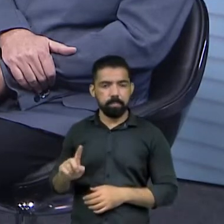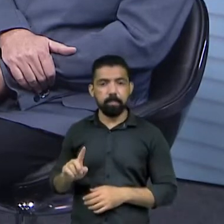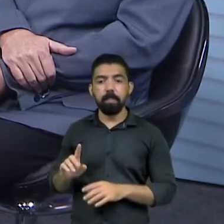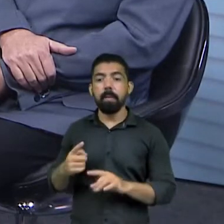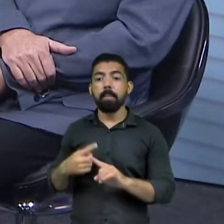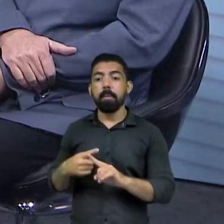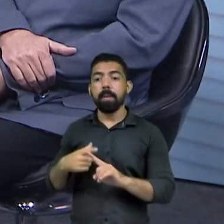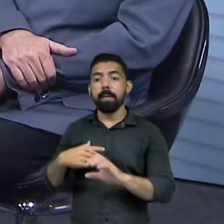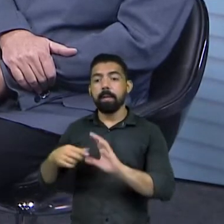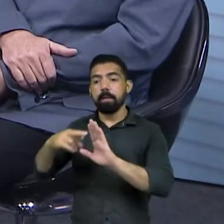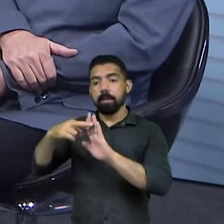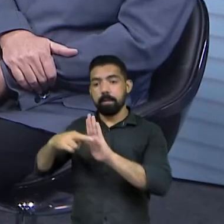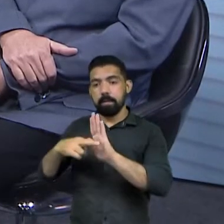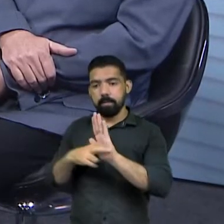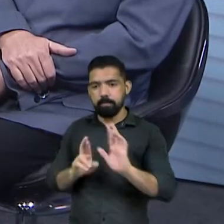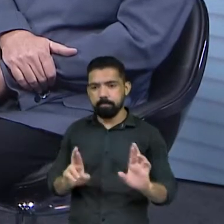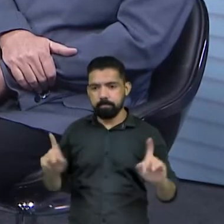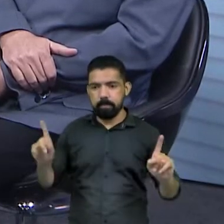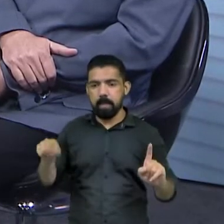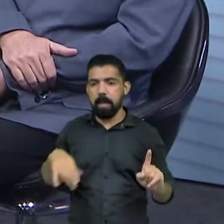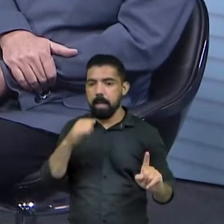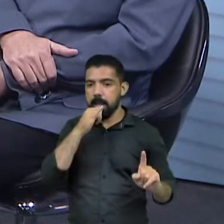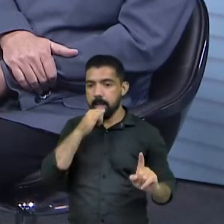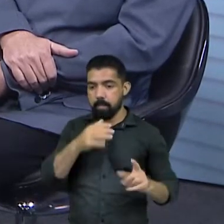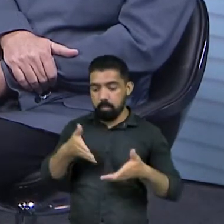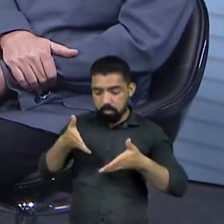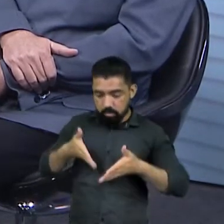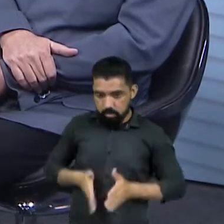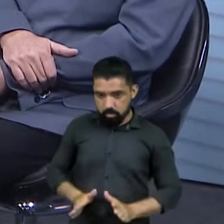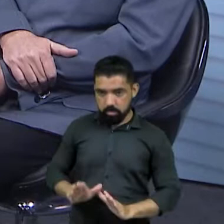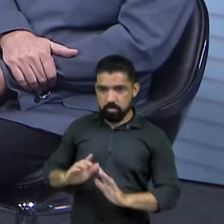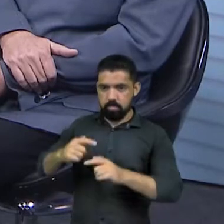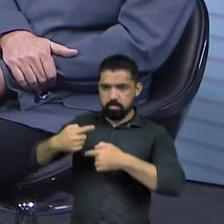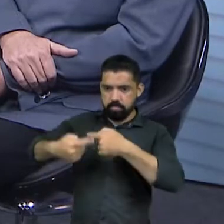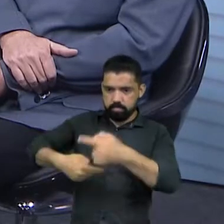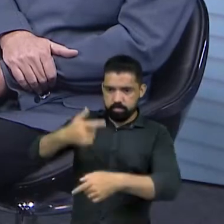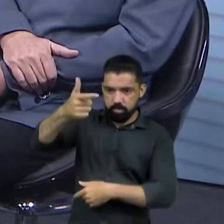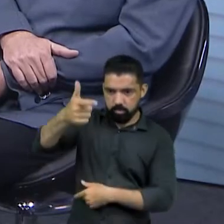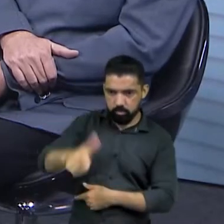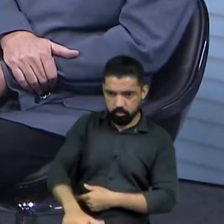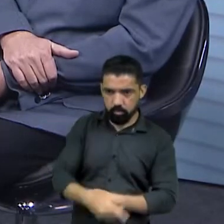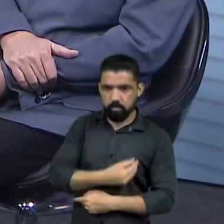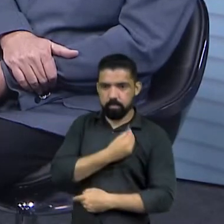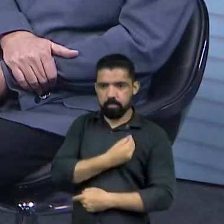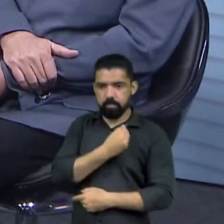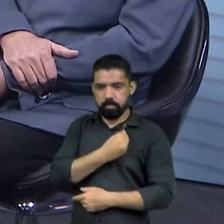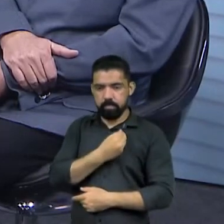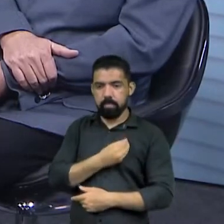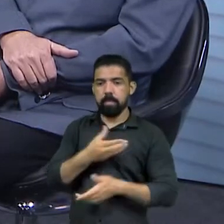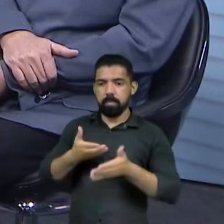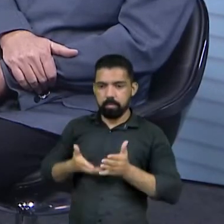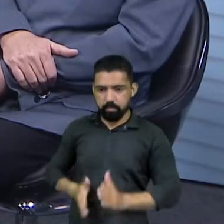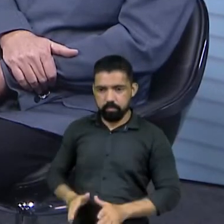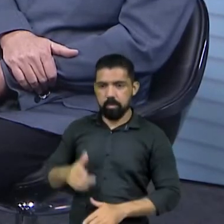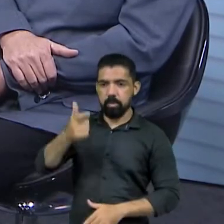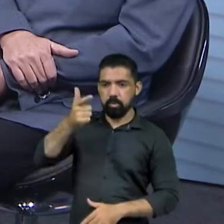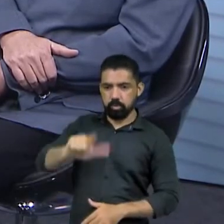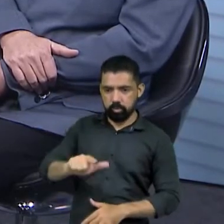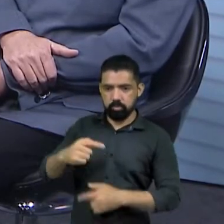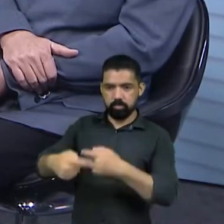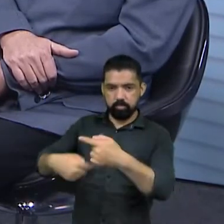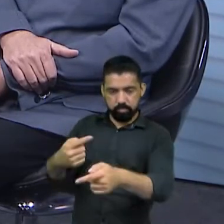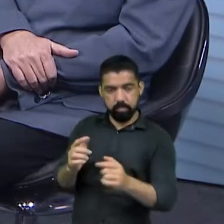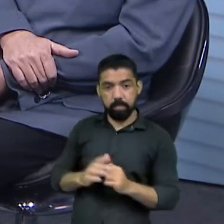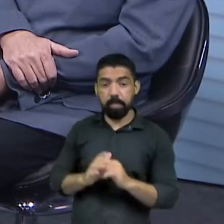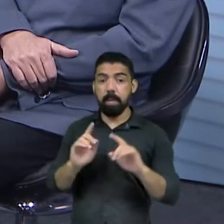Cristão reincarnação reencarnação certo então é esse ponto que nos né mas nós temos tantas coisas em comum não é como o catolicismo por